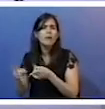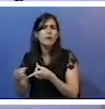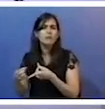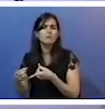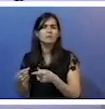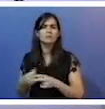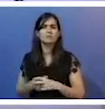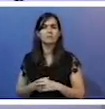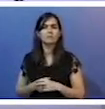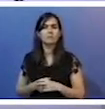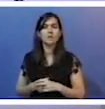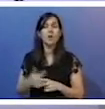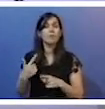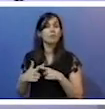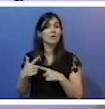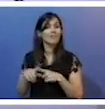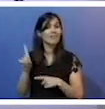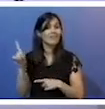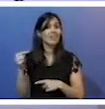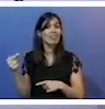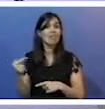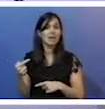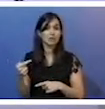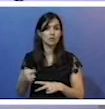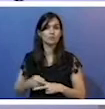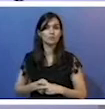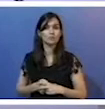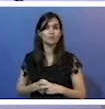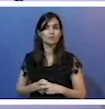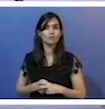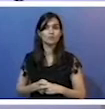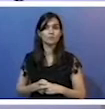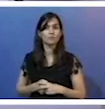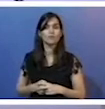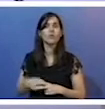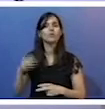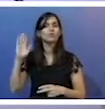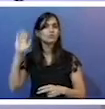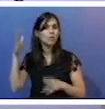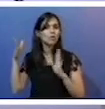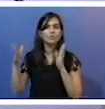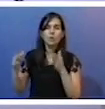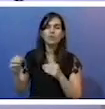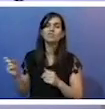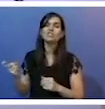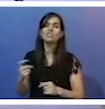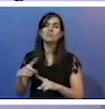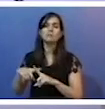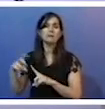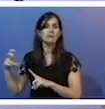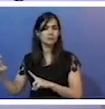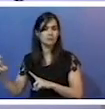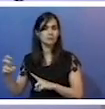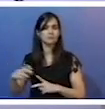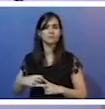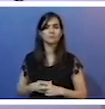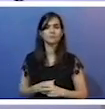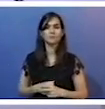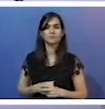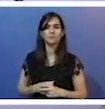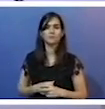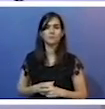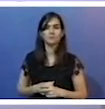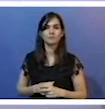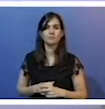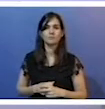parênteses porque ele é negativo ó e aqui eu vou cortar o dois com dois vai sobrar x + 5